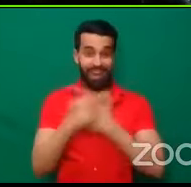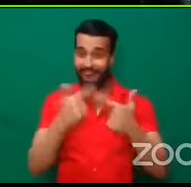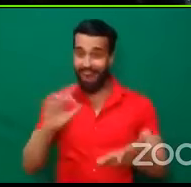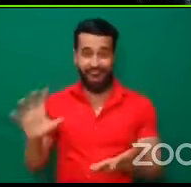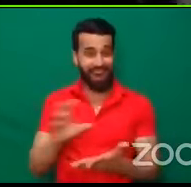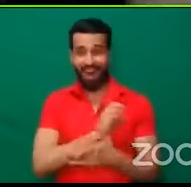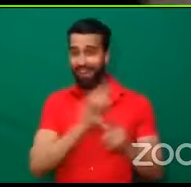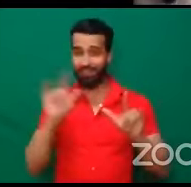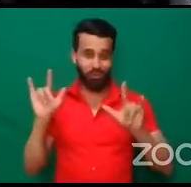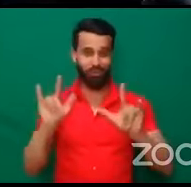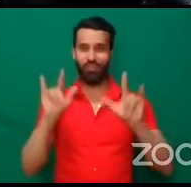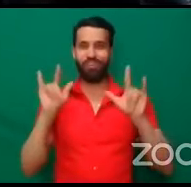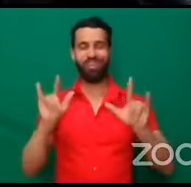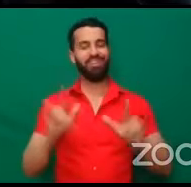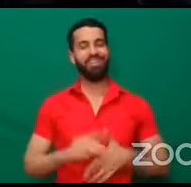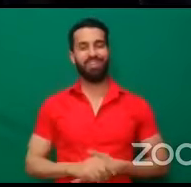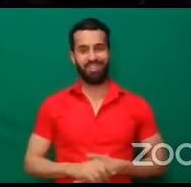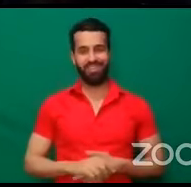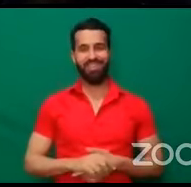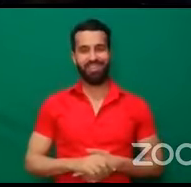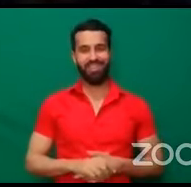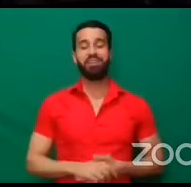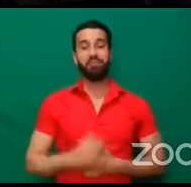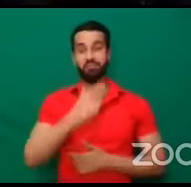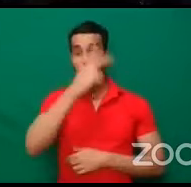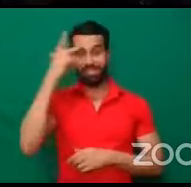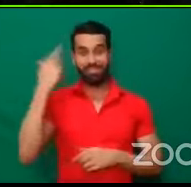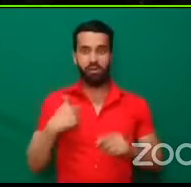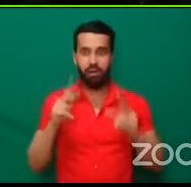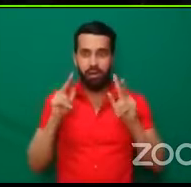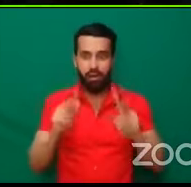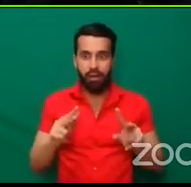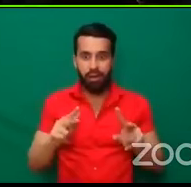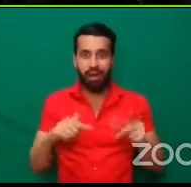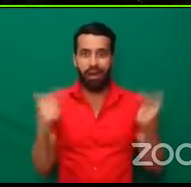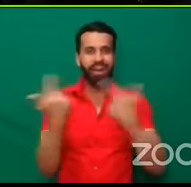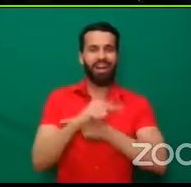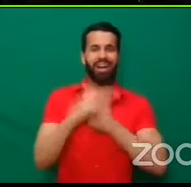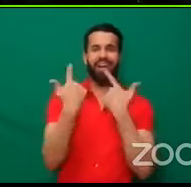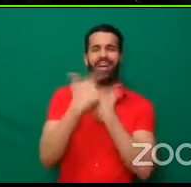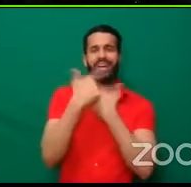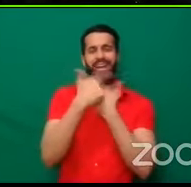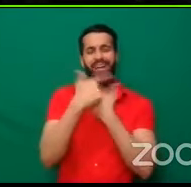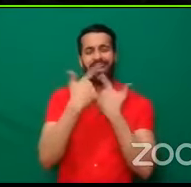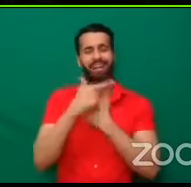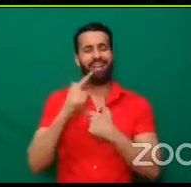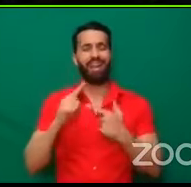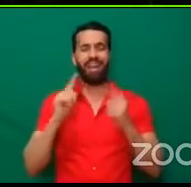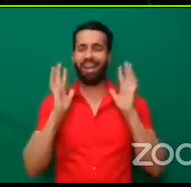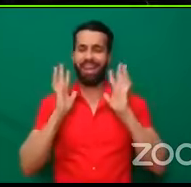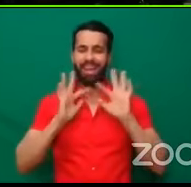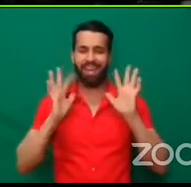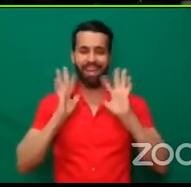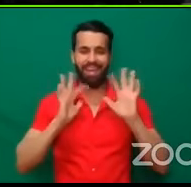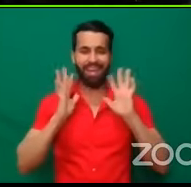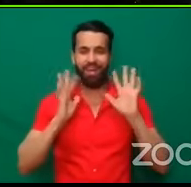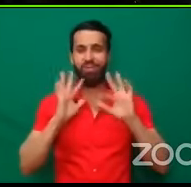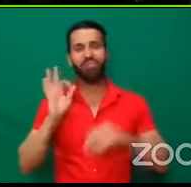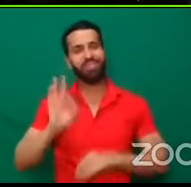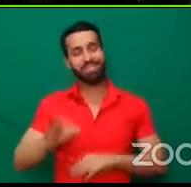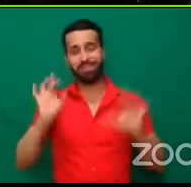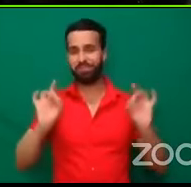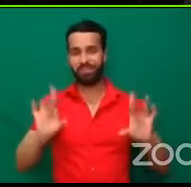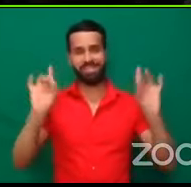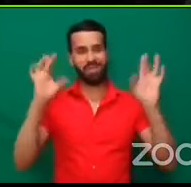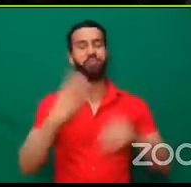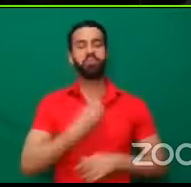no Fez auditório, sucesso assim, total. o pessoal começou a rir muito, assim, né, cara? Ah, foi muito legal. Foi um momento muito especial, assim, da